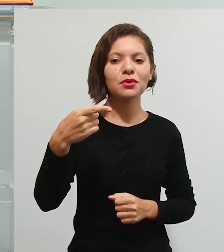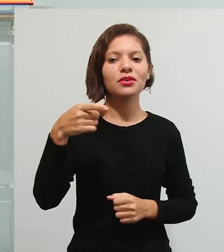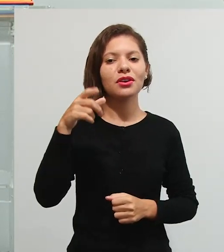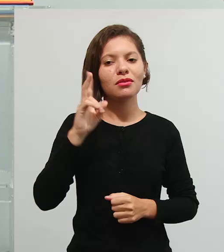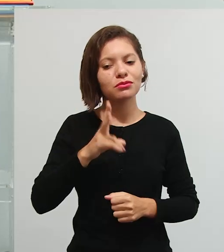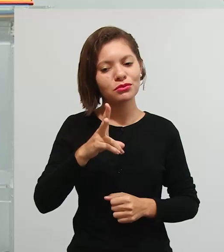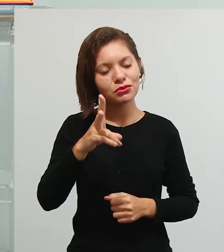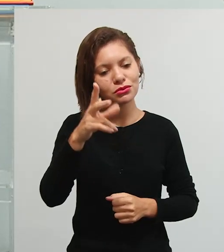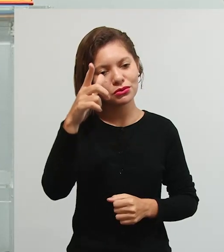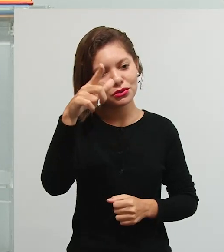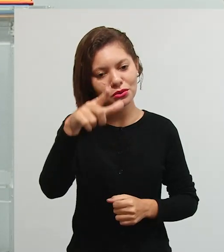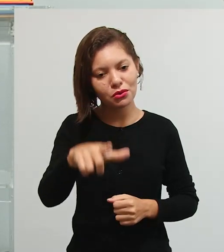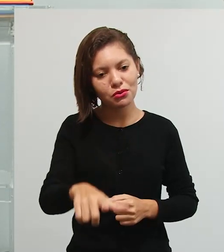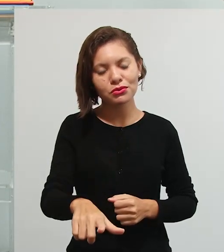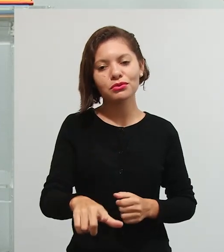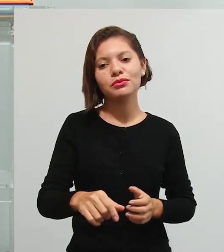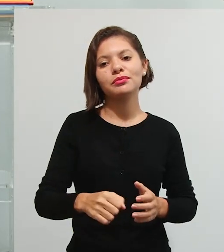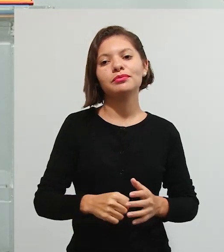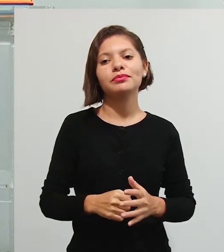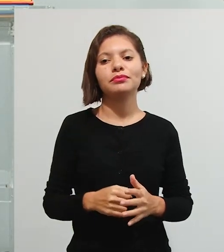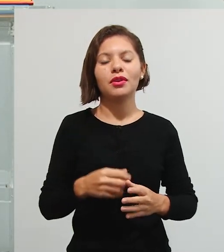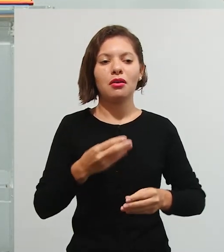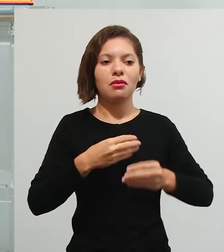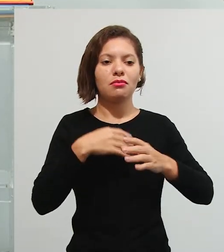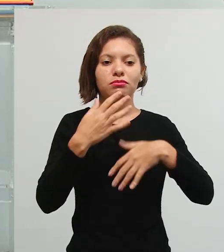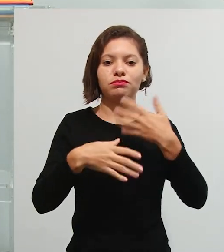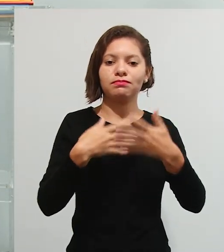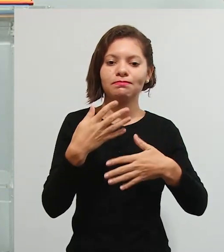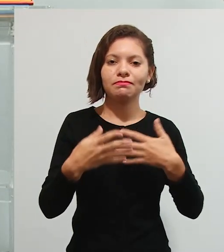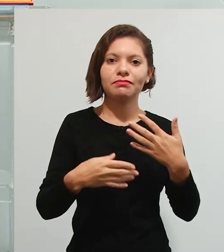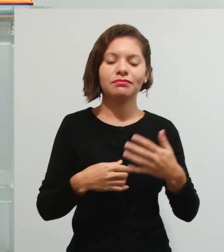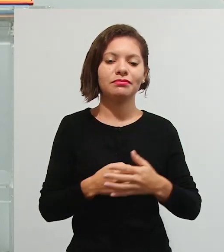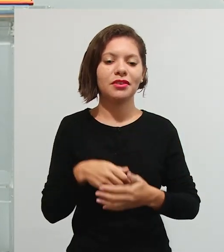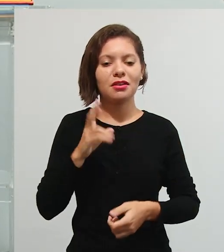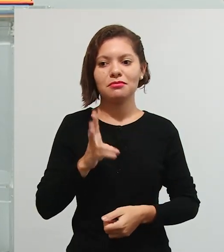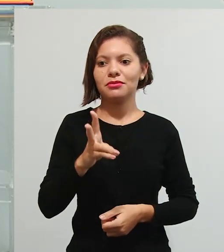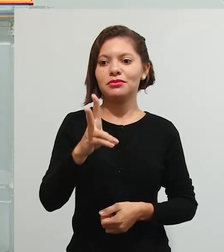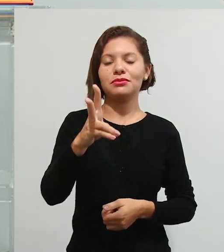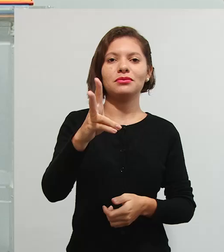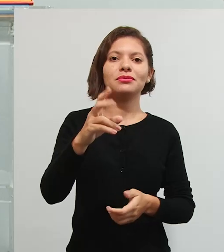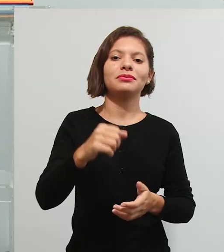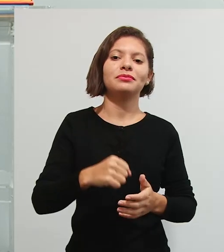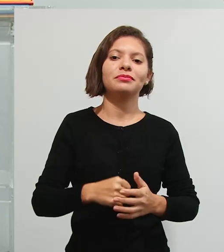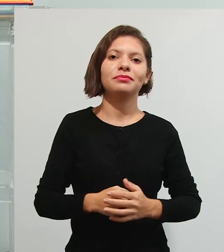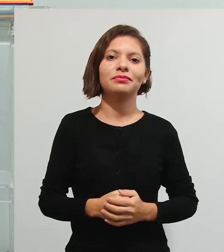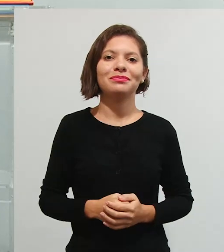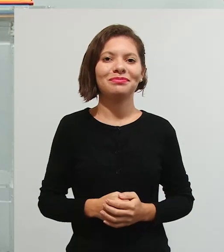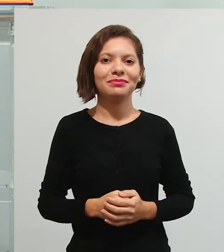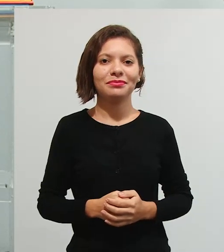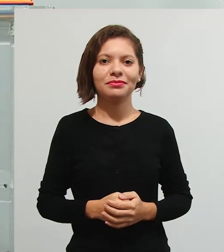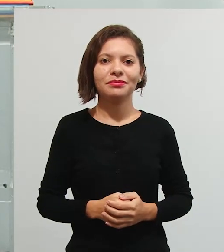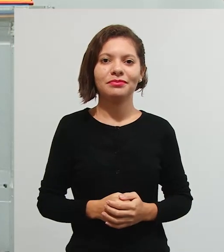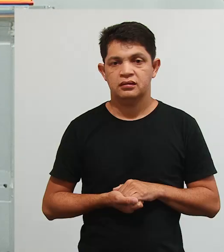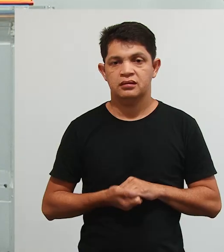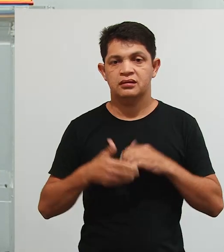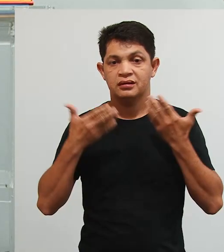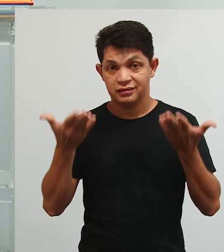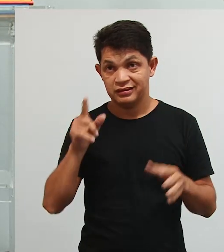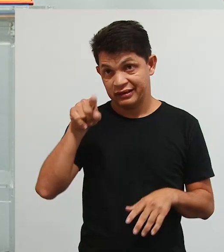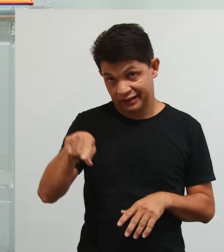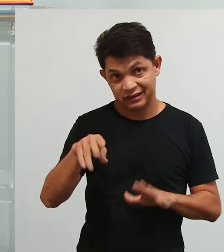intervenção, que é o projeto de intervenção, a intervenção em si e depois a compilação,